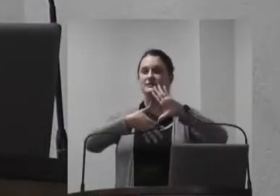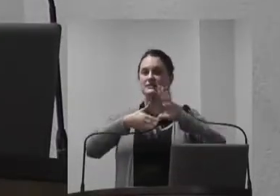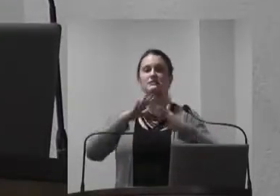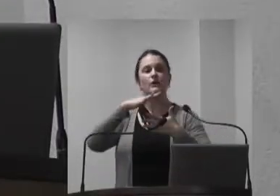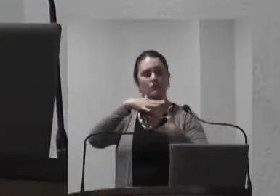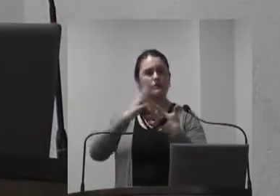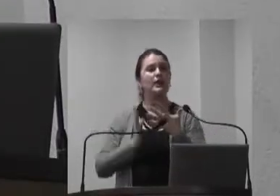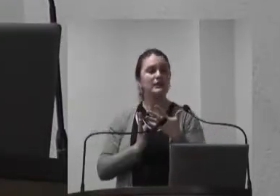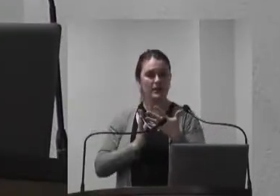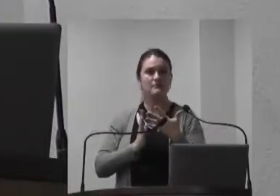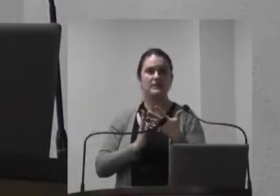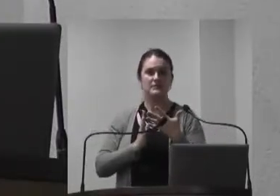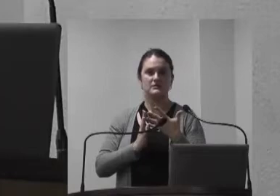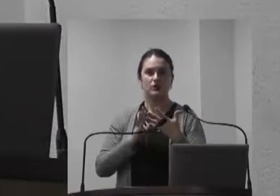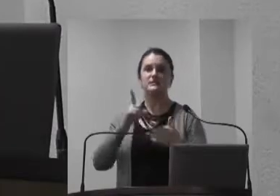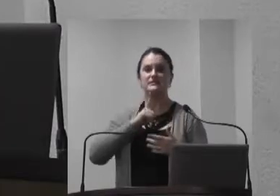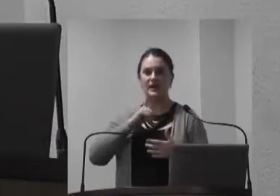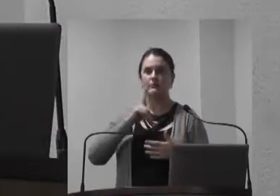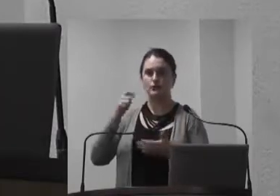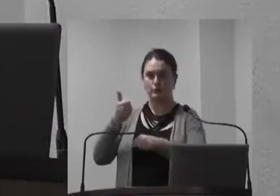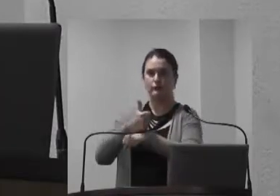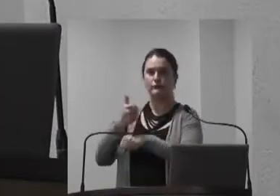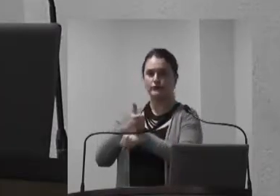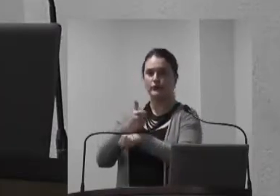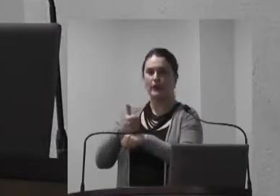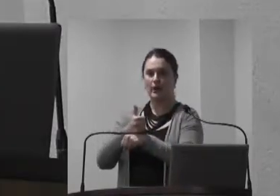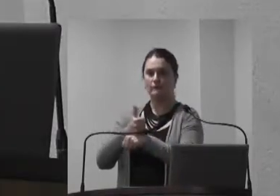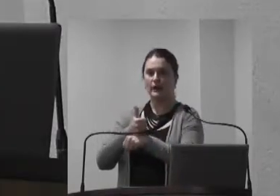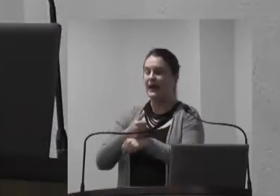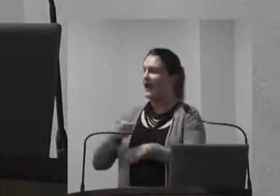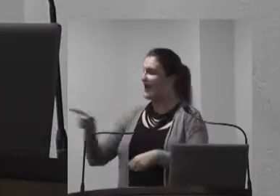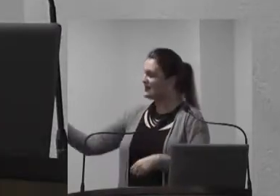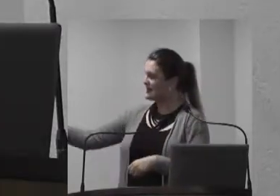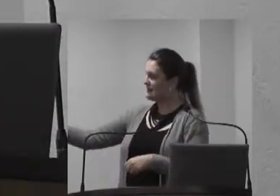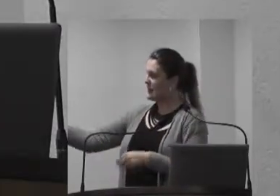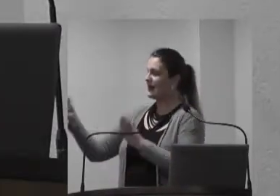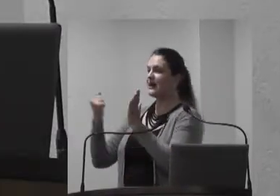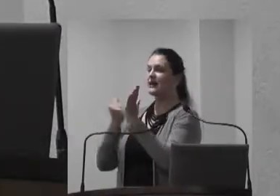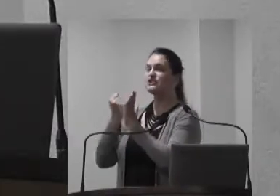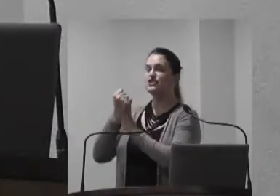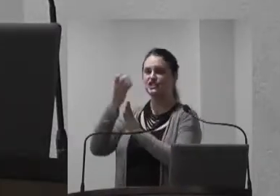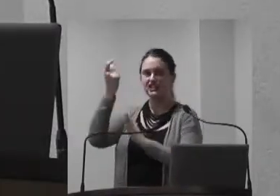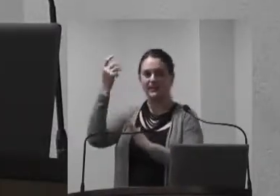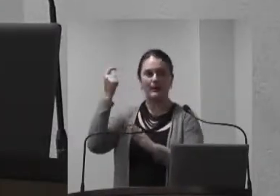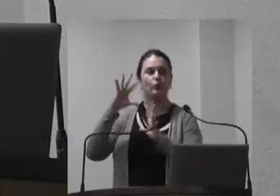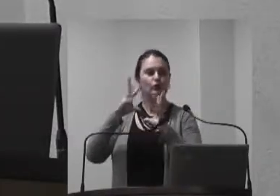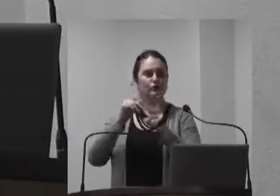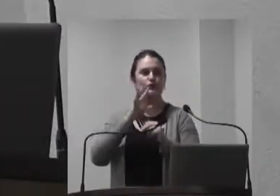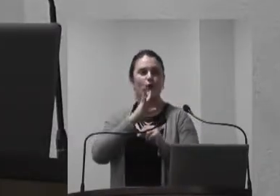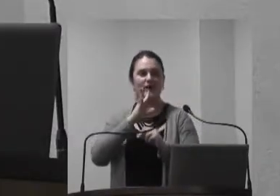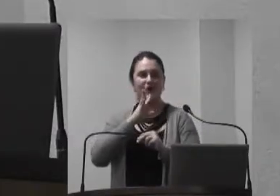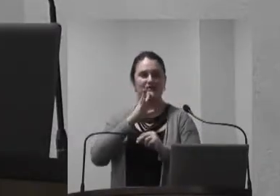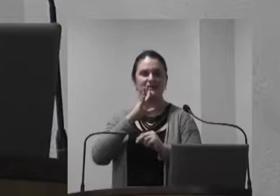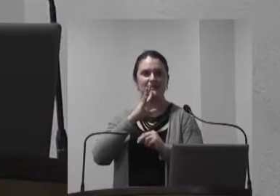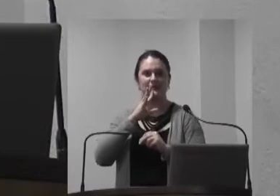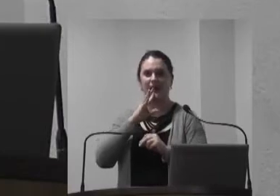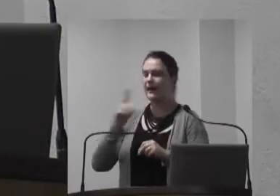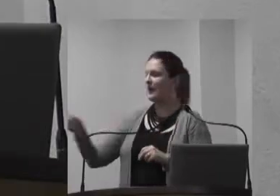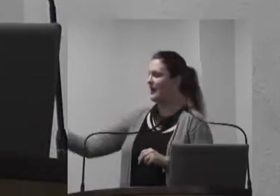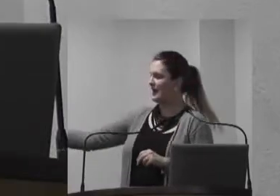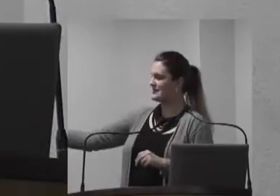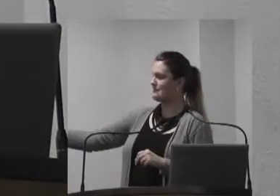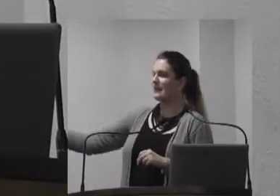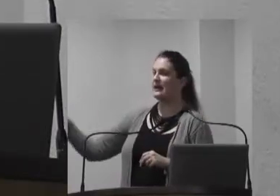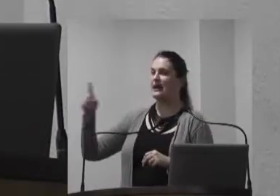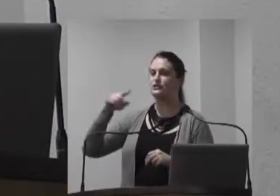é acessível em Libras. Nós temos o profissional. Essa placa antiga, muitos conhecem,